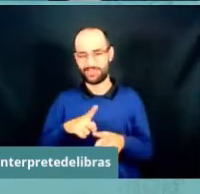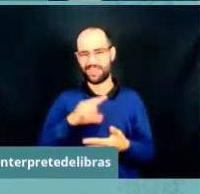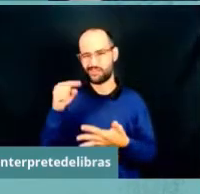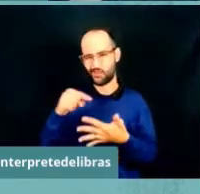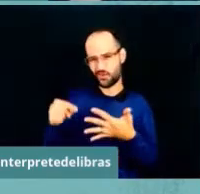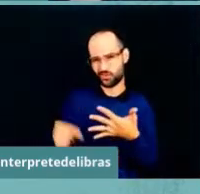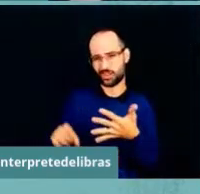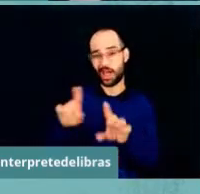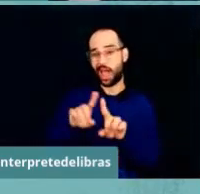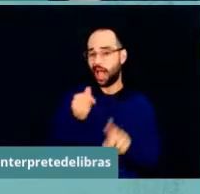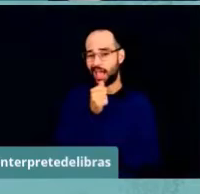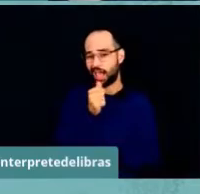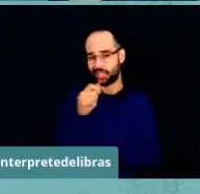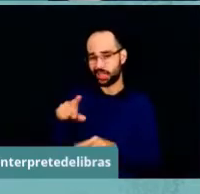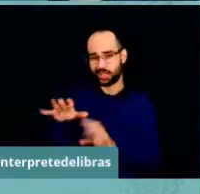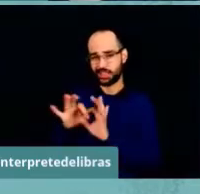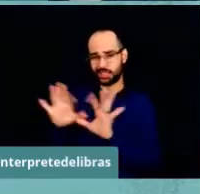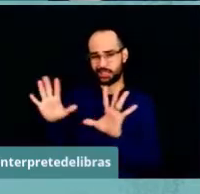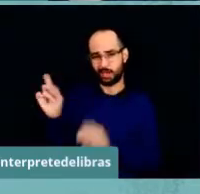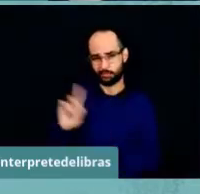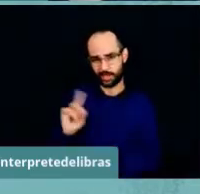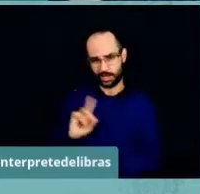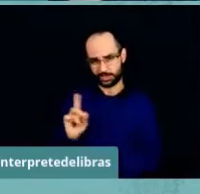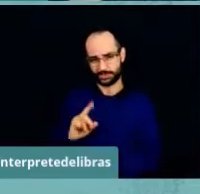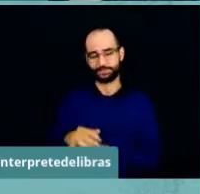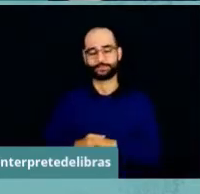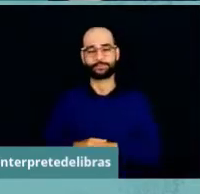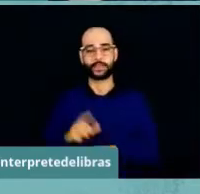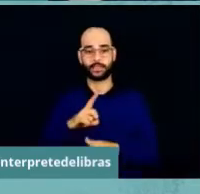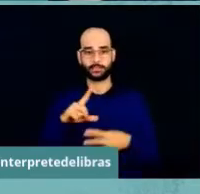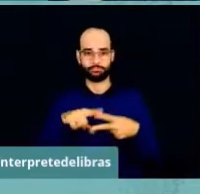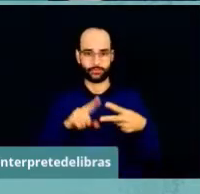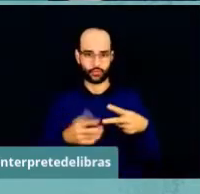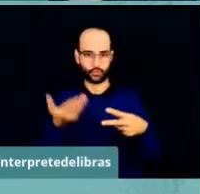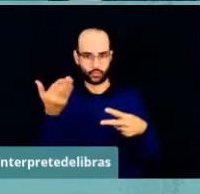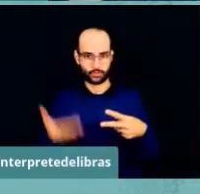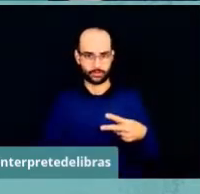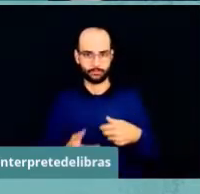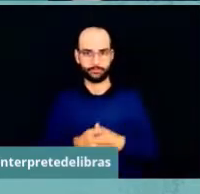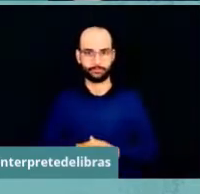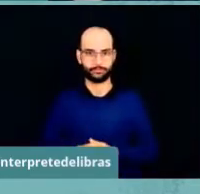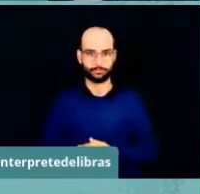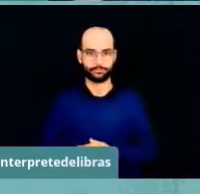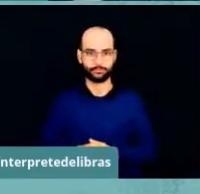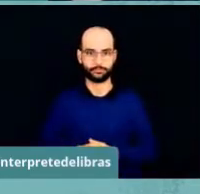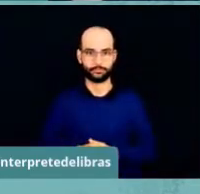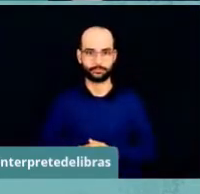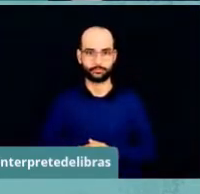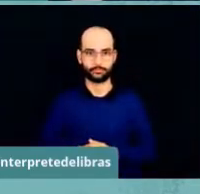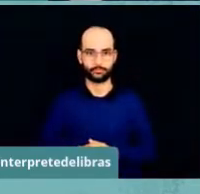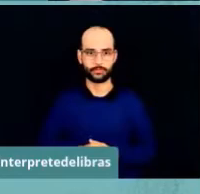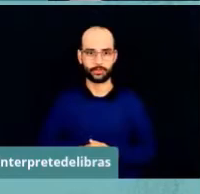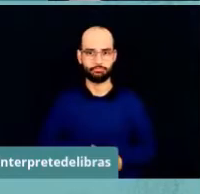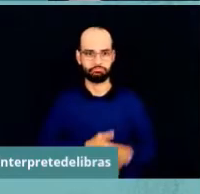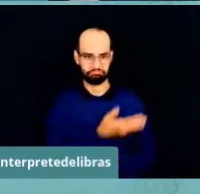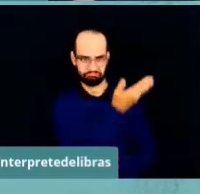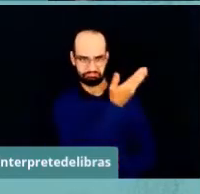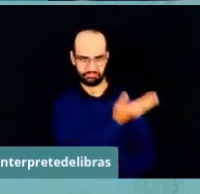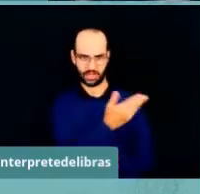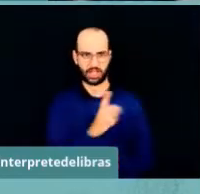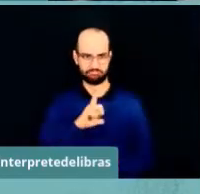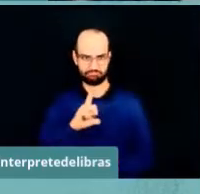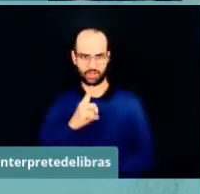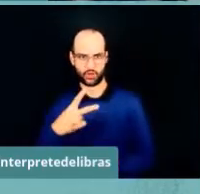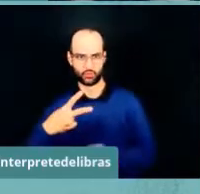estão liberadas. A Novavax e a da parceria Sanofi-Pasteur com a GSK. E a gente tem aqui, então,